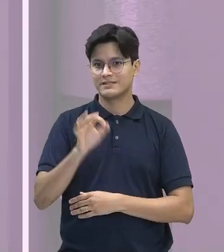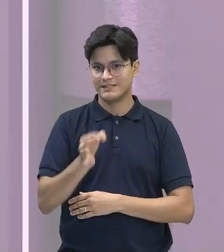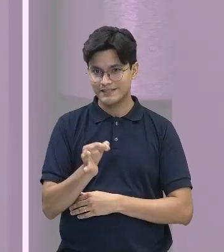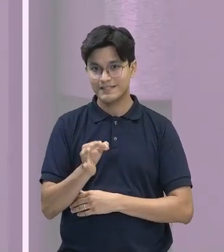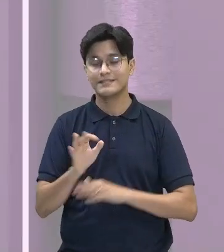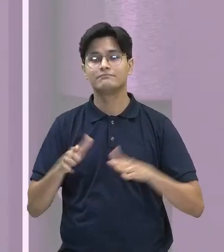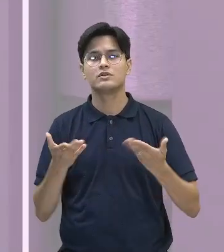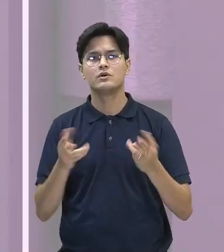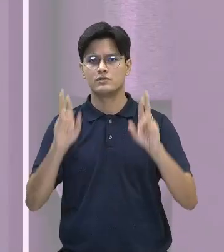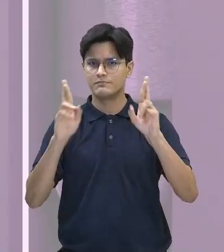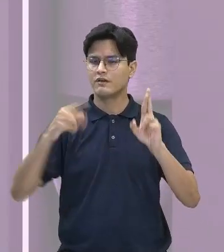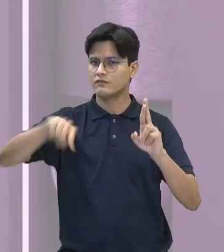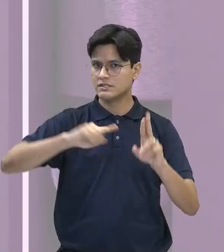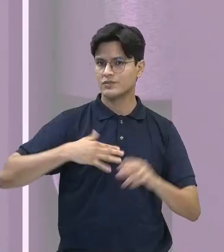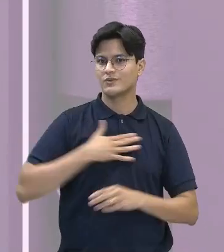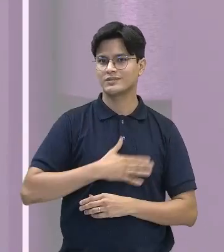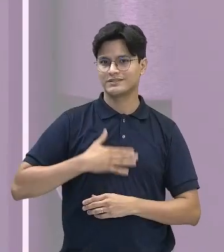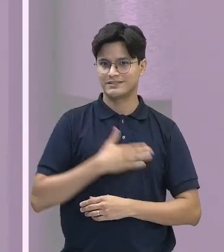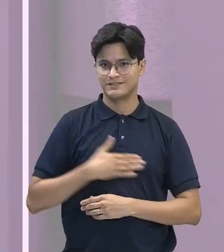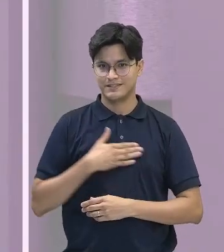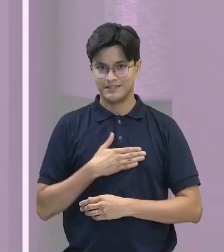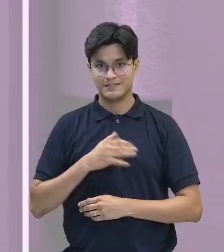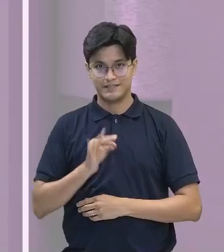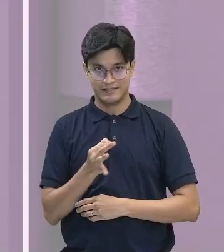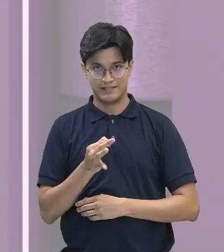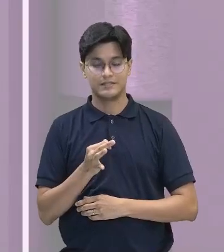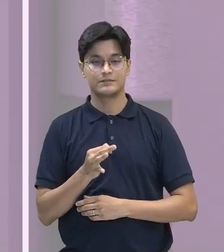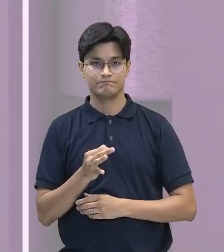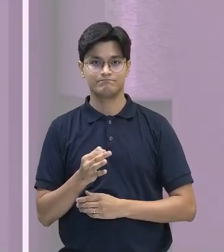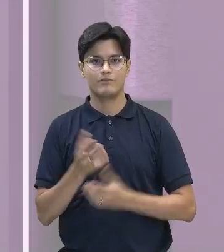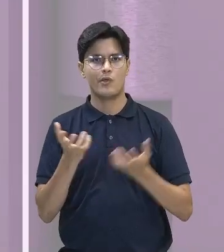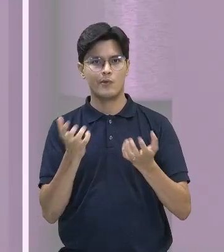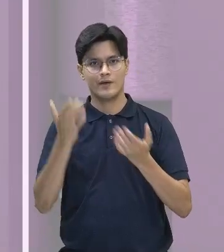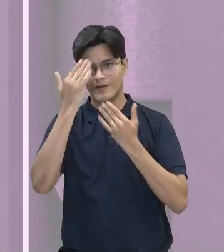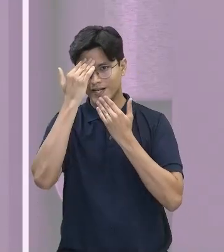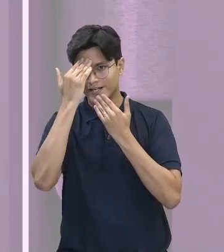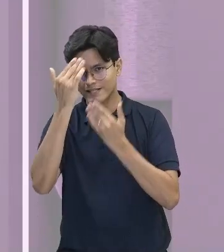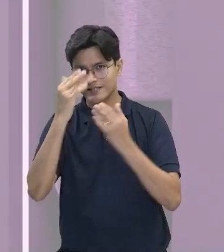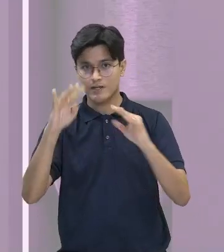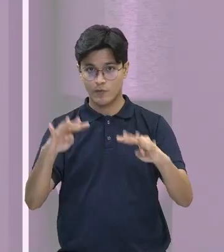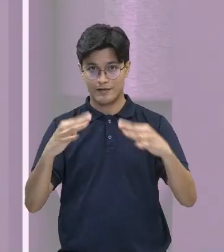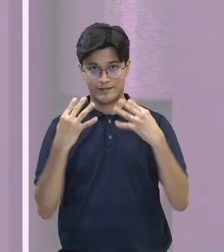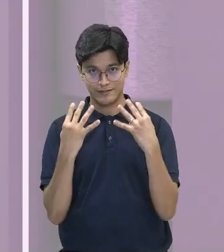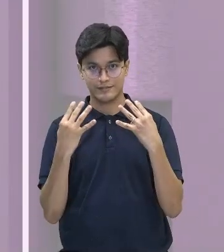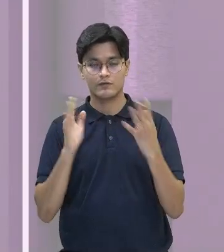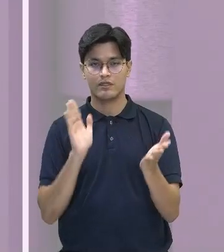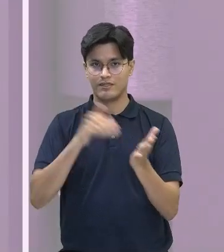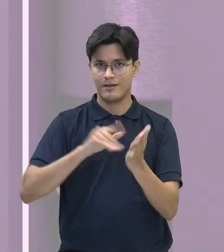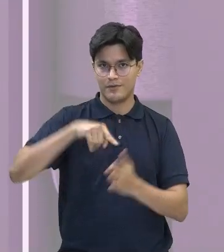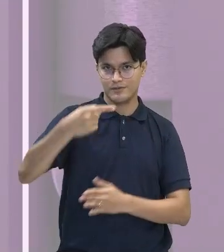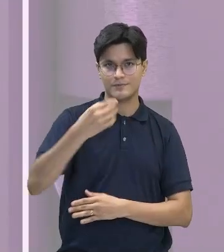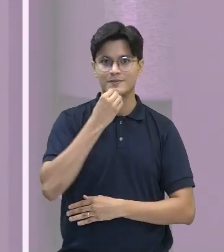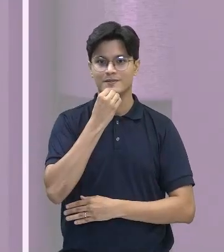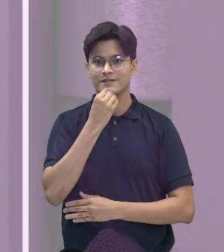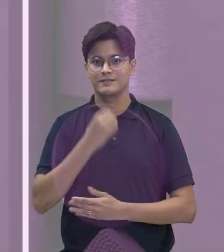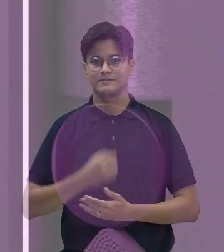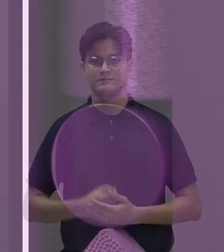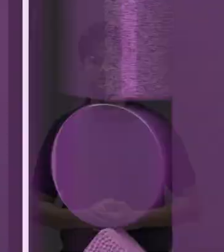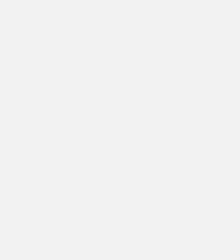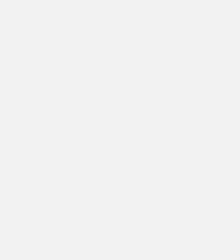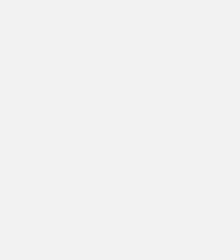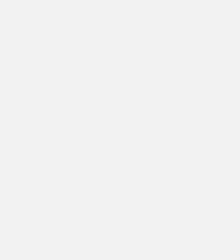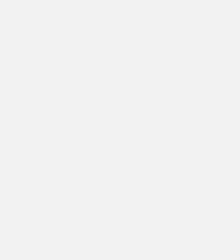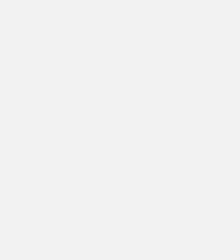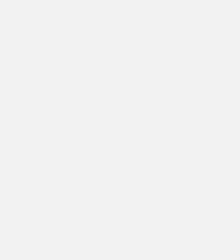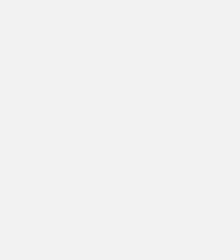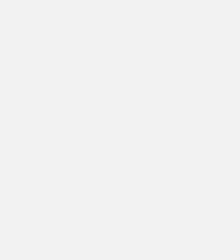vocês tenham gostado e compreendido aqui o assunto, tá bom? Quero agradecer aqui a sua atenção e a gente se encontra numa próxima oportunidade. Até mais!